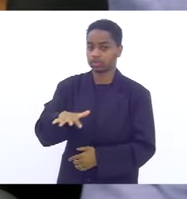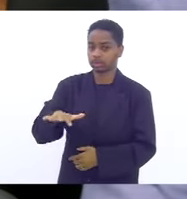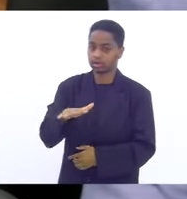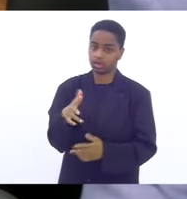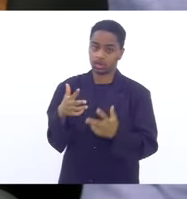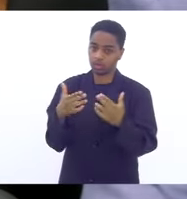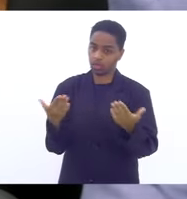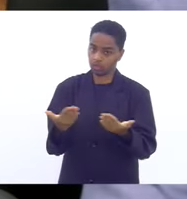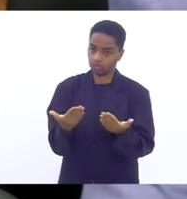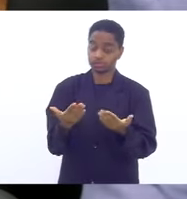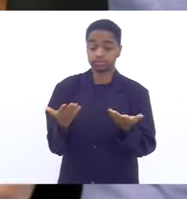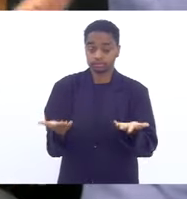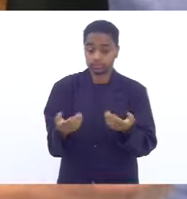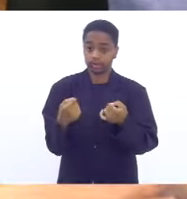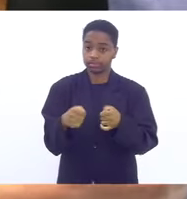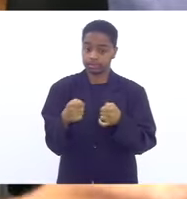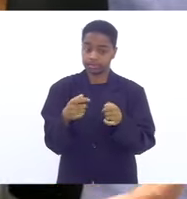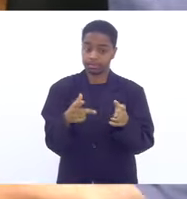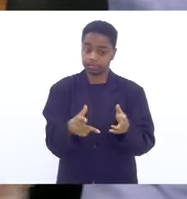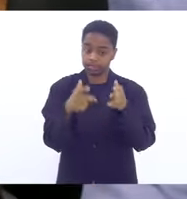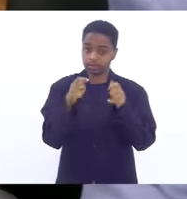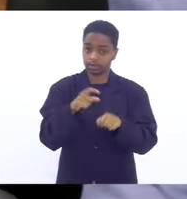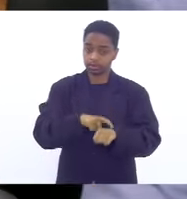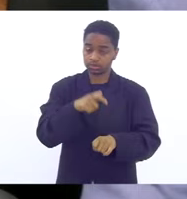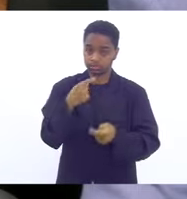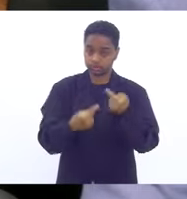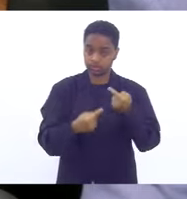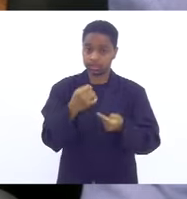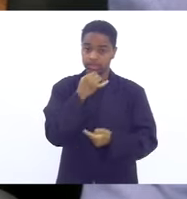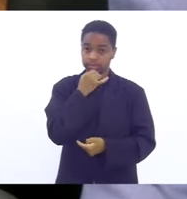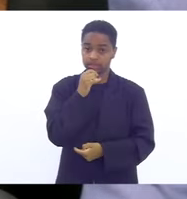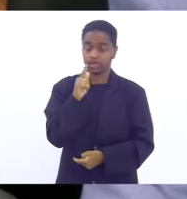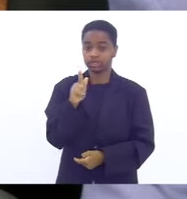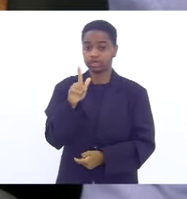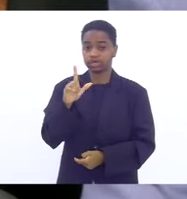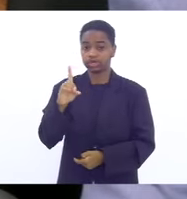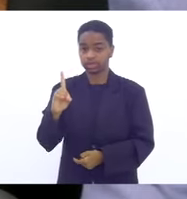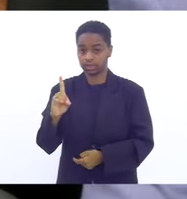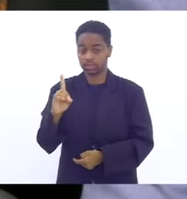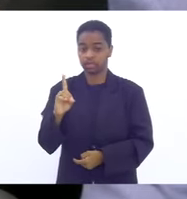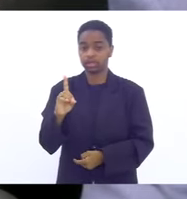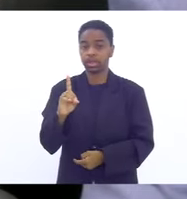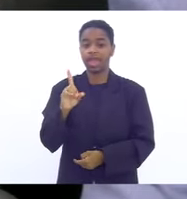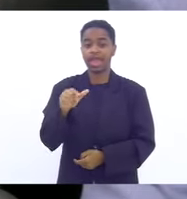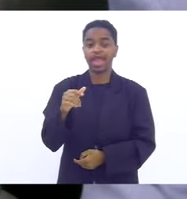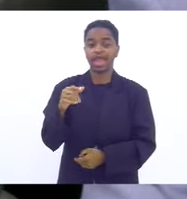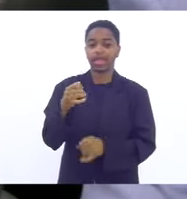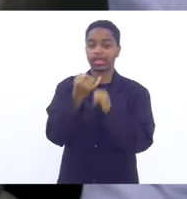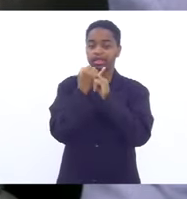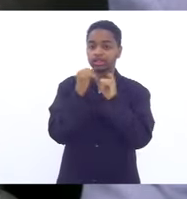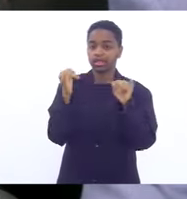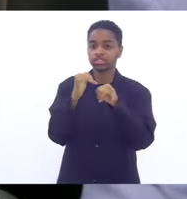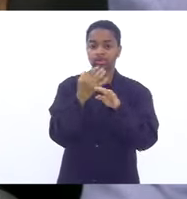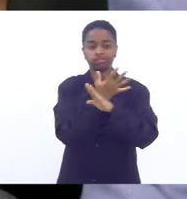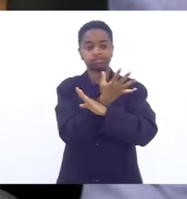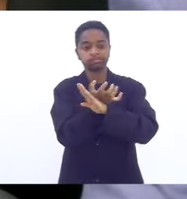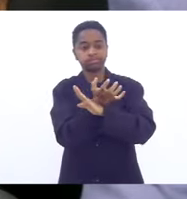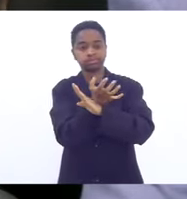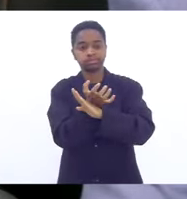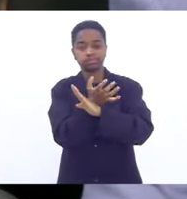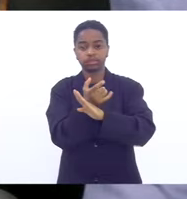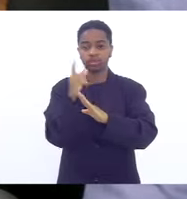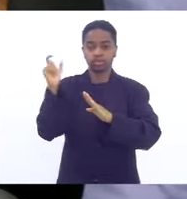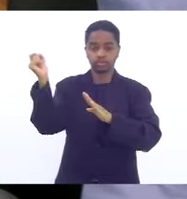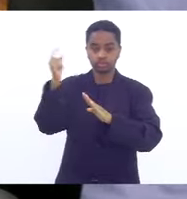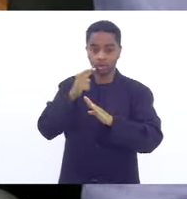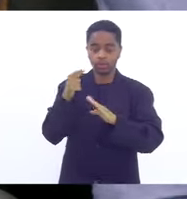no debate que nós estamos fazendo. Falo, por exemplo, da GD, geração distribuída, que é a energia solar. Muitas residências e